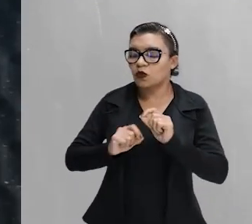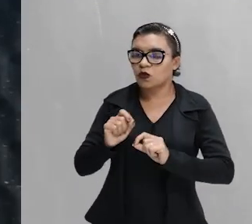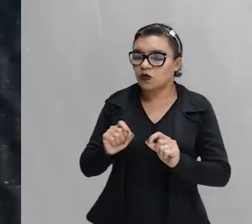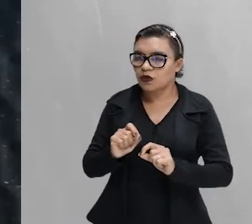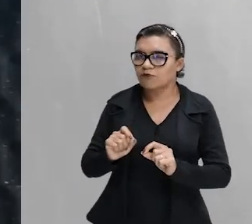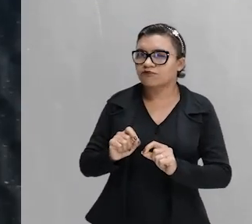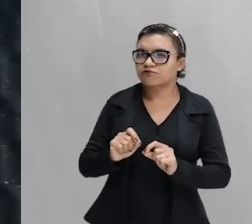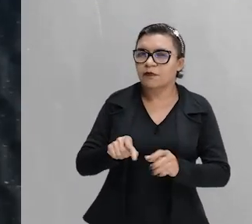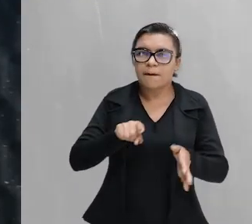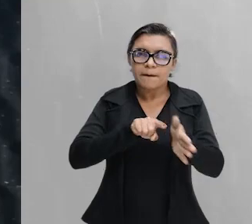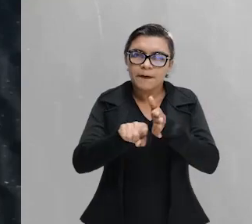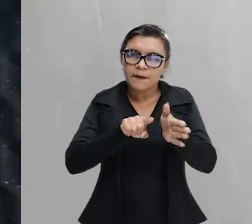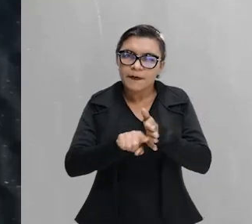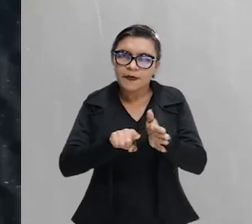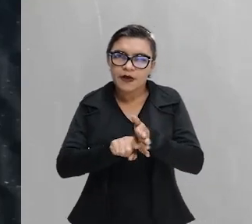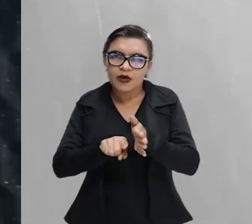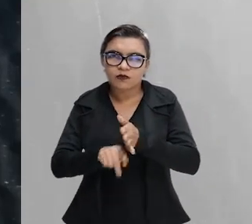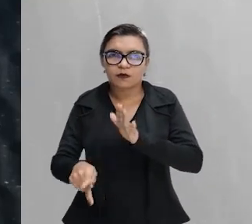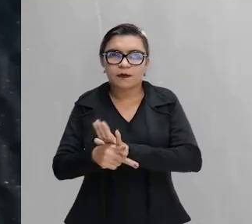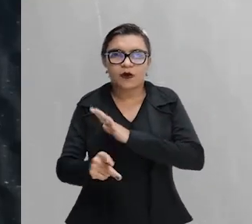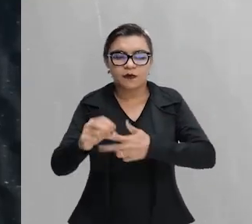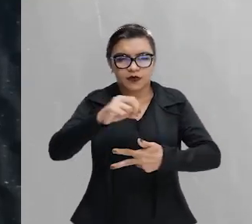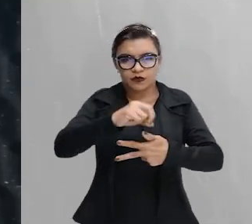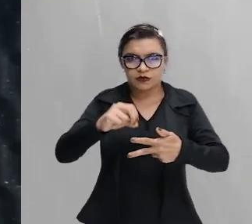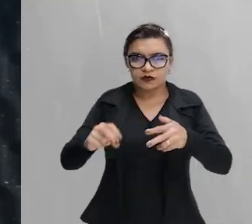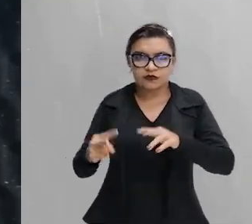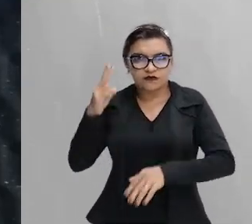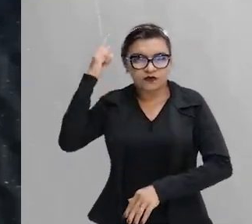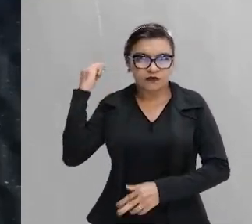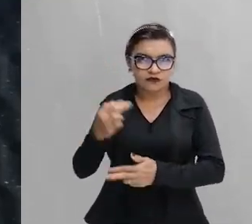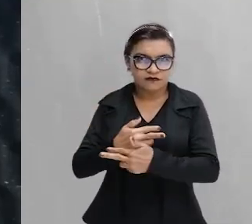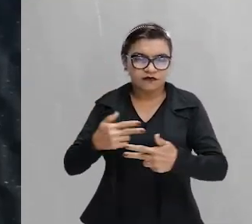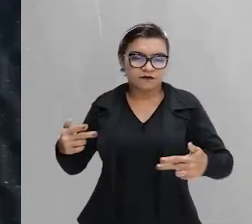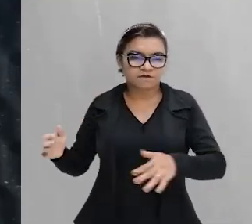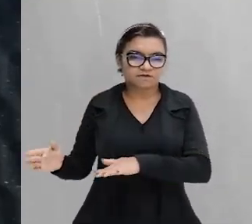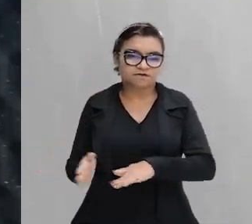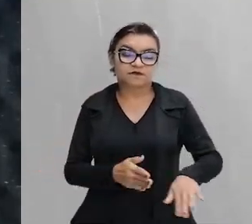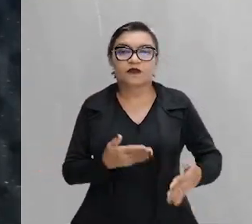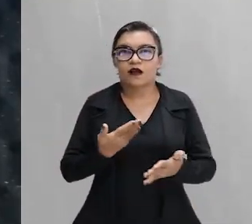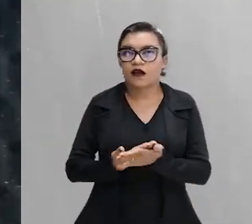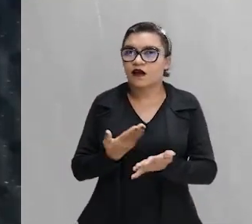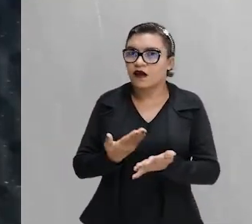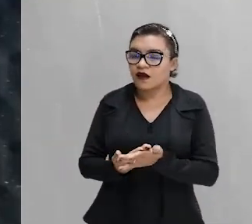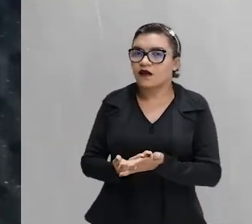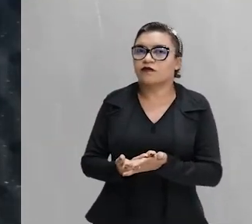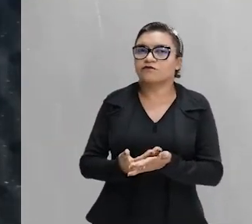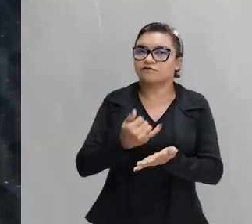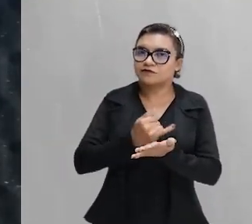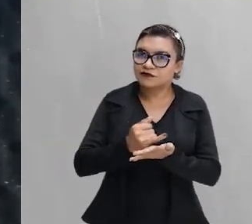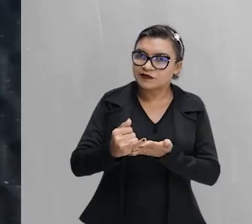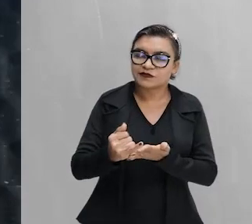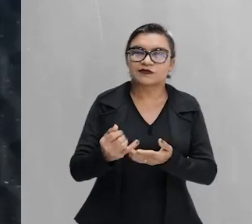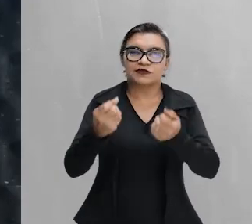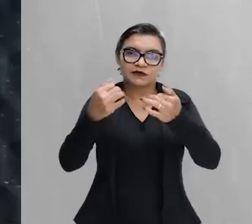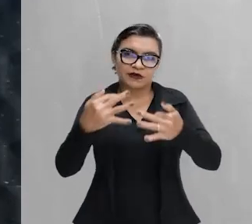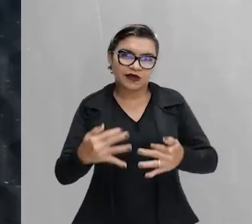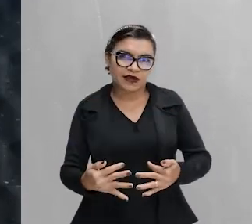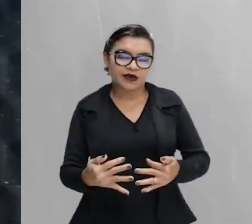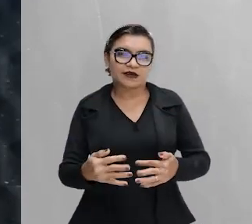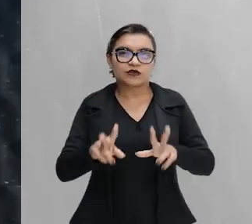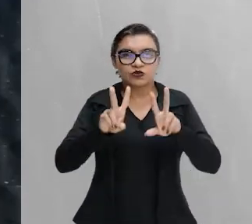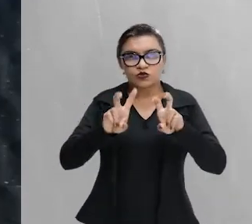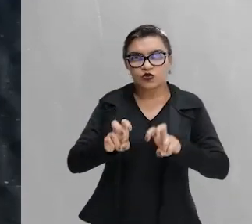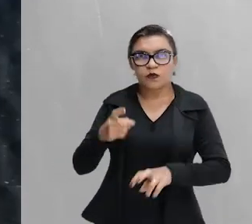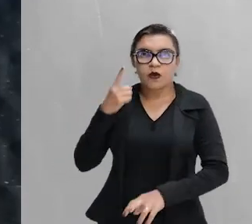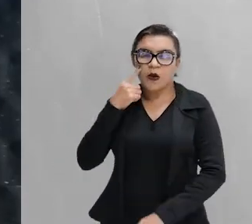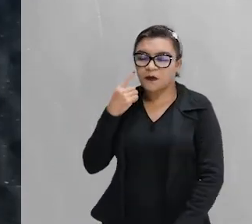aquelas questões que possam vir nos vestibulares e no Enem, ok? Então, nessa aula nós vamos fazer uma breve introdução sobre a teoria heliocêntrica, ok?